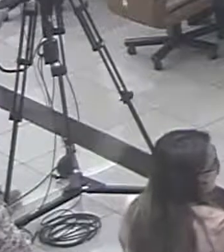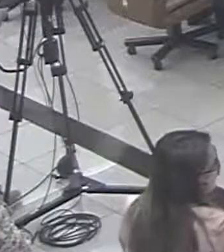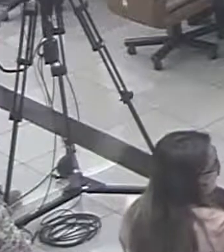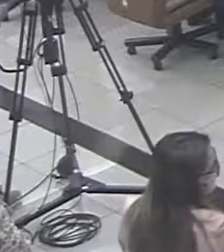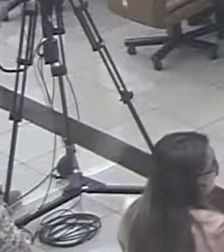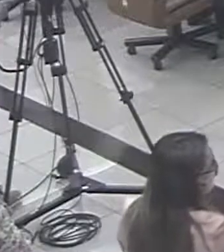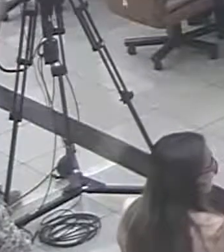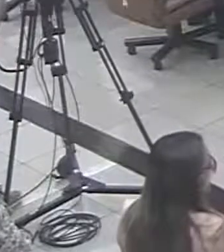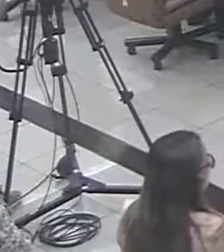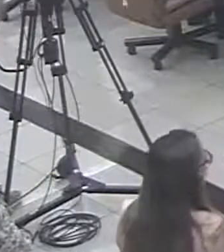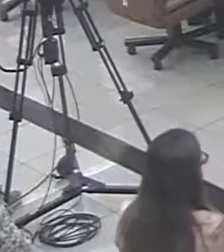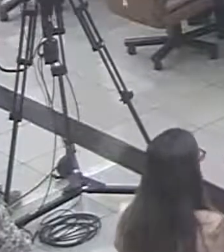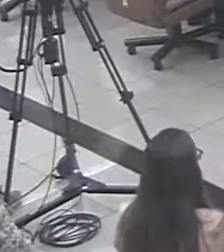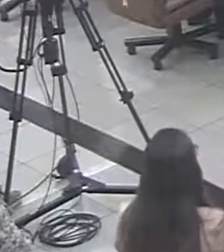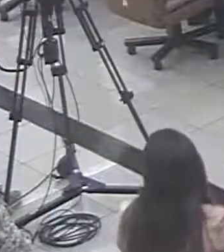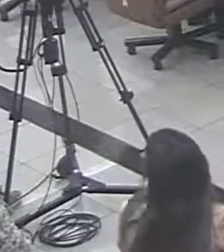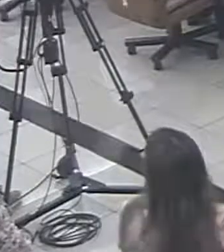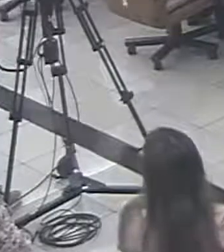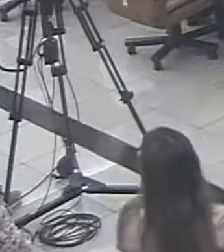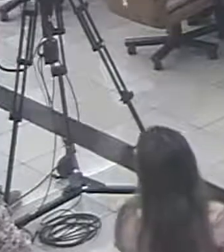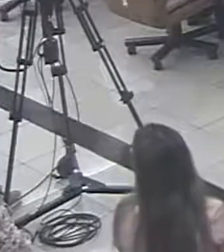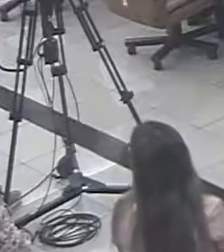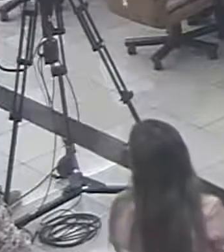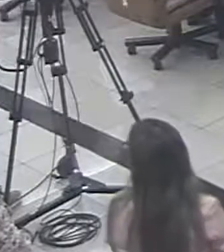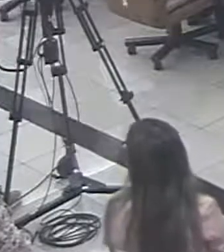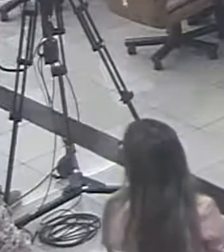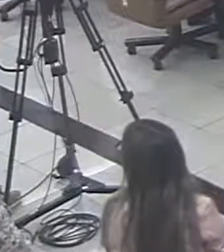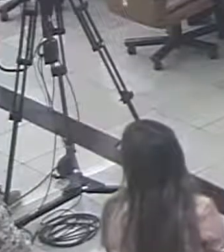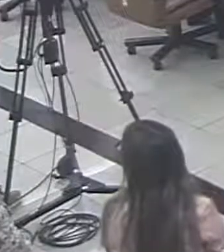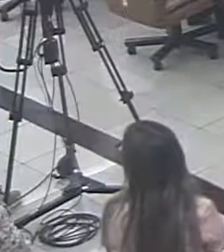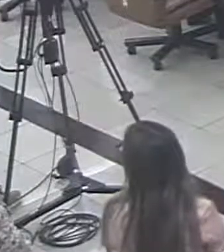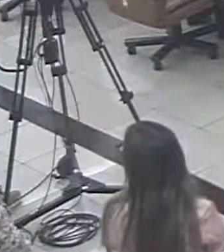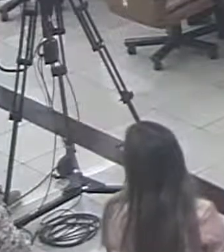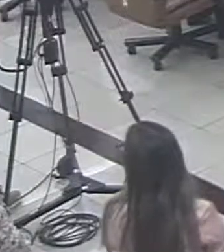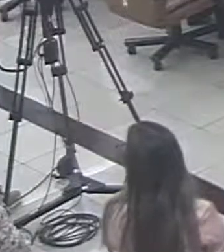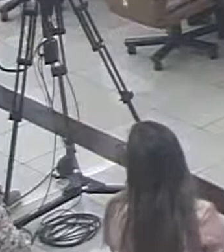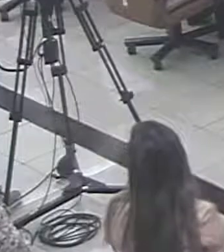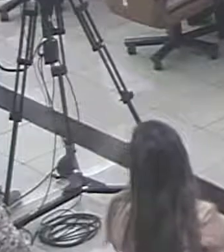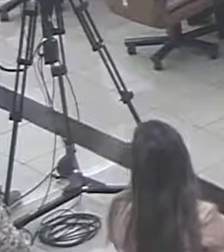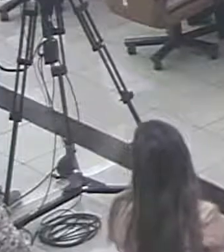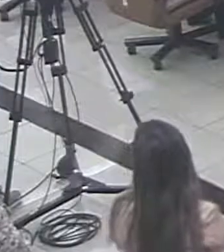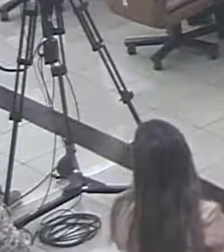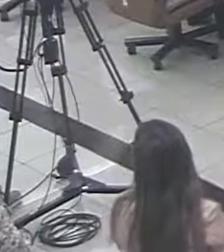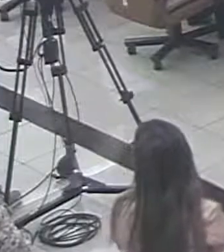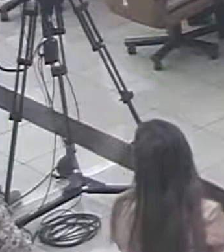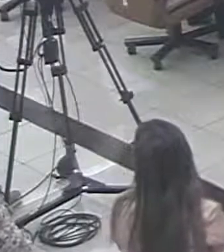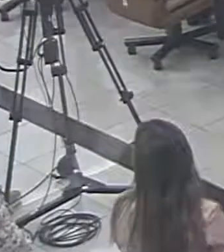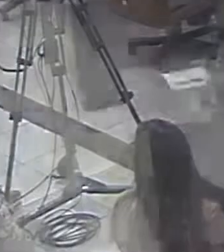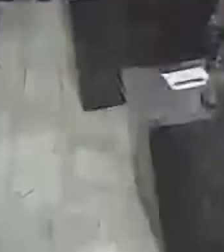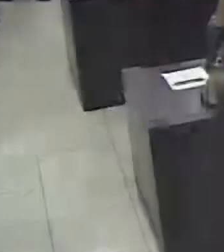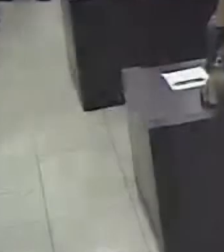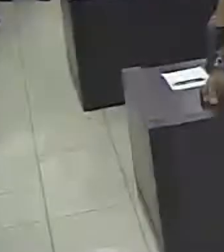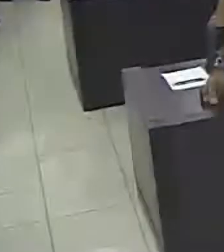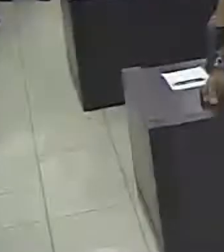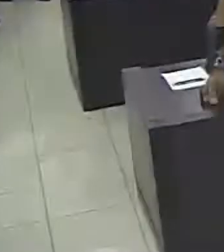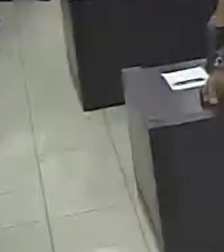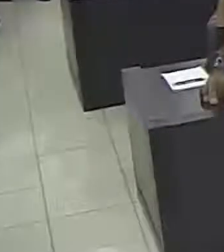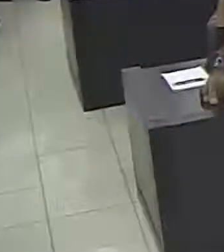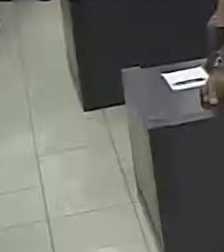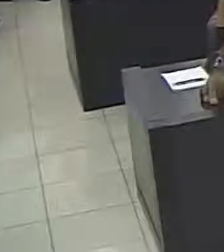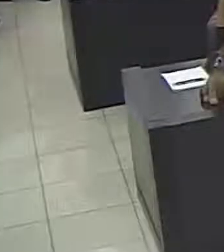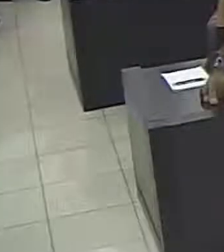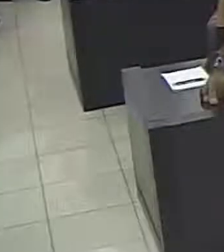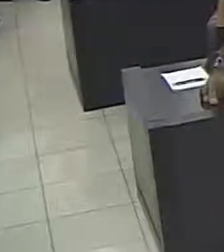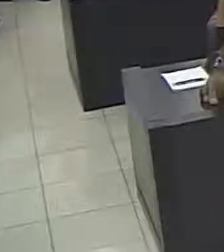Bom dia, presidente. Bom dia, nobres vereadores. Bom dia, público presente.